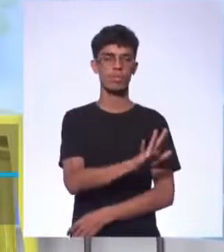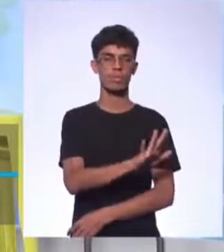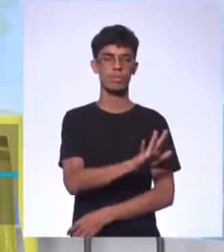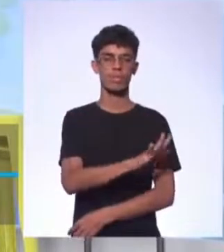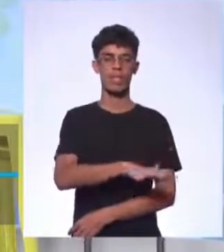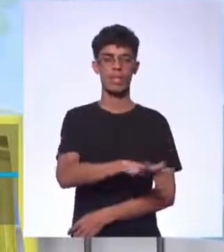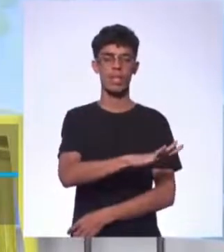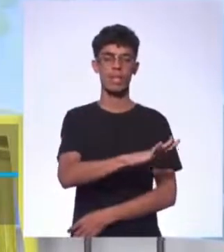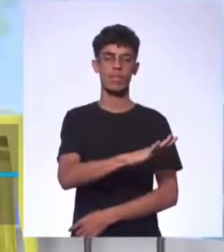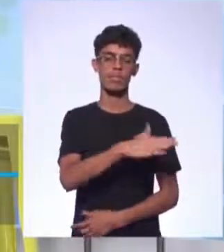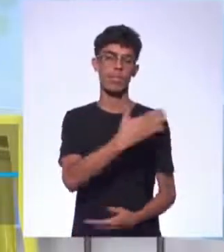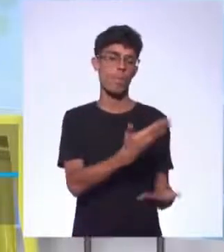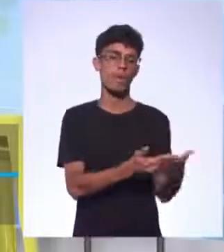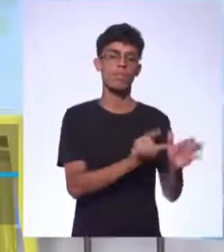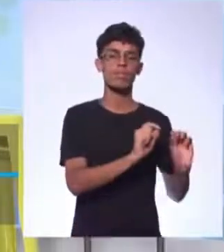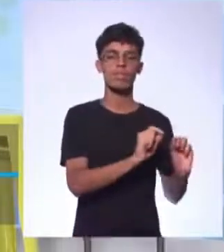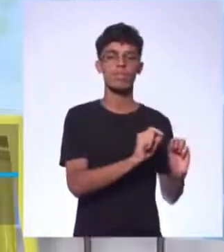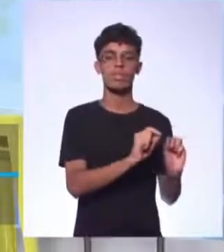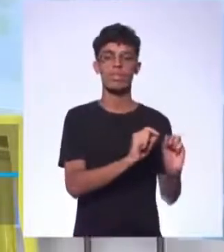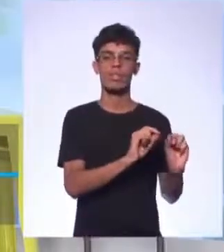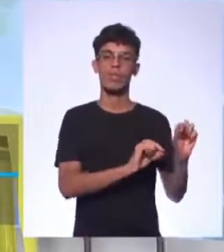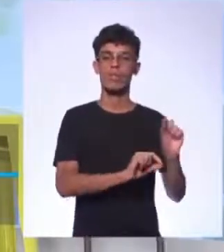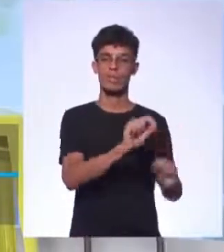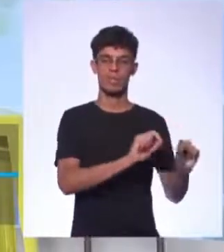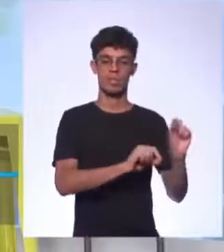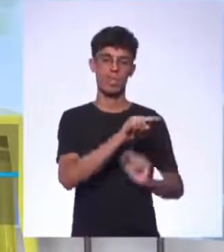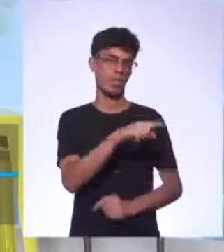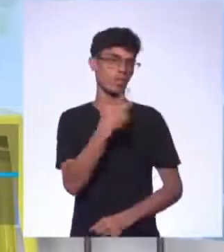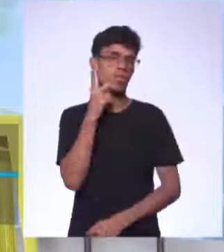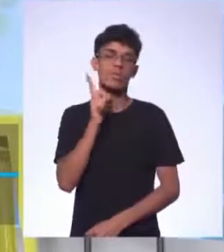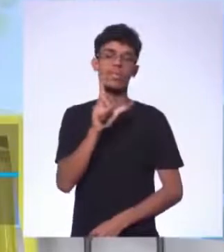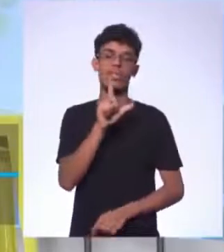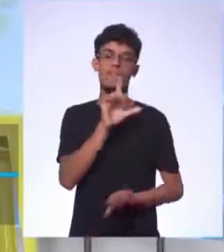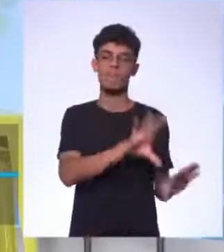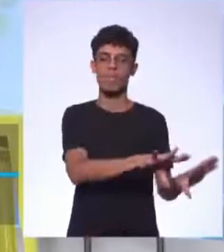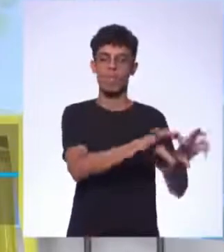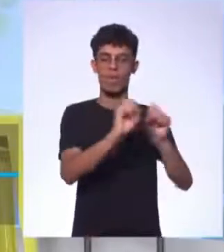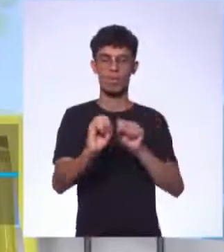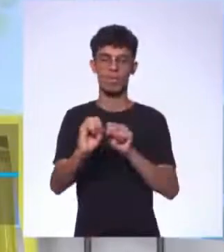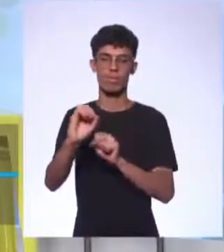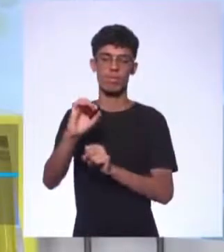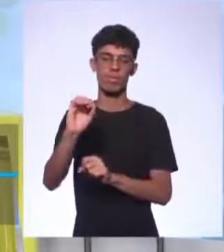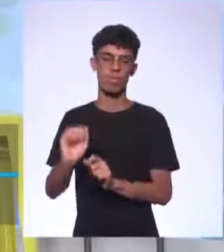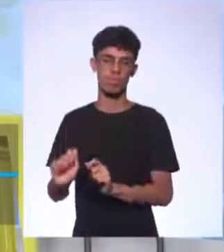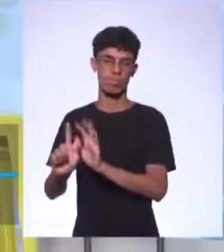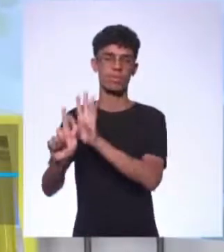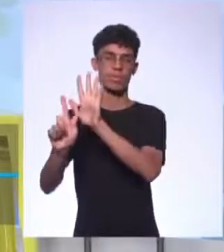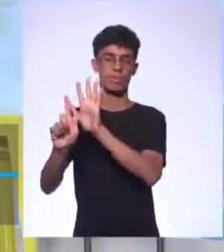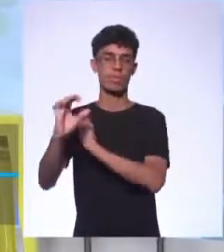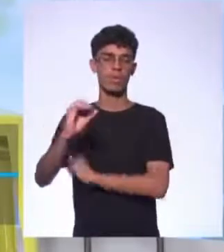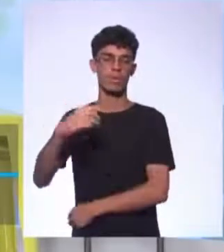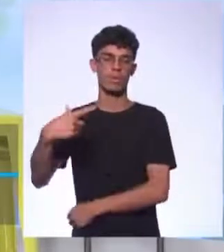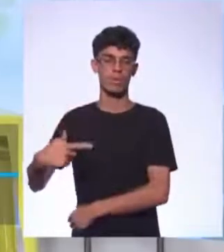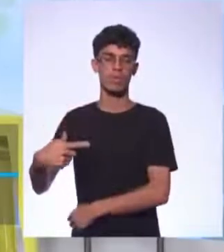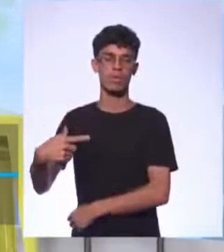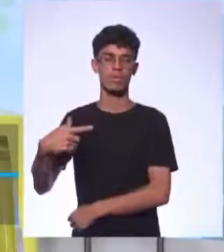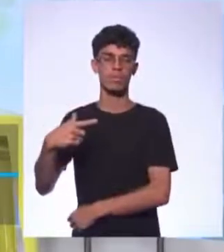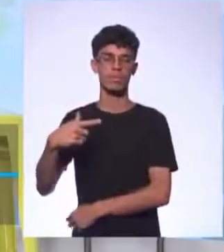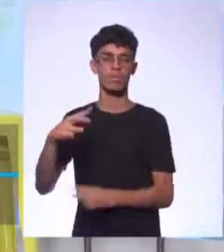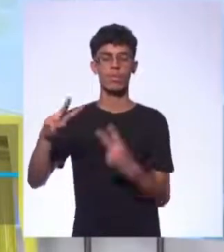ela acaba perdendo a sua função. Ela não consegue mais transportar esses gases e, consequência